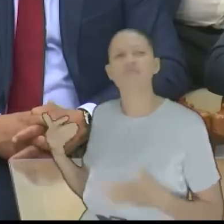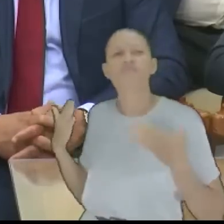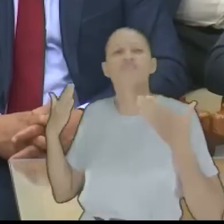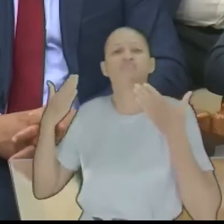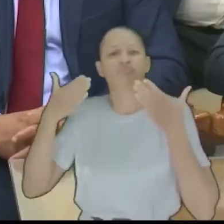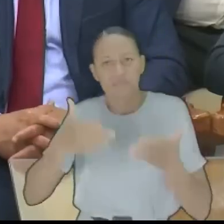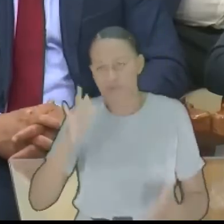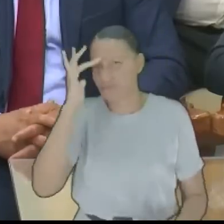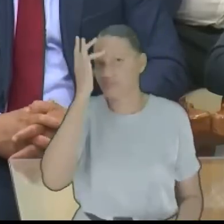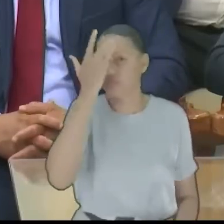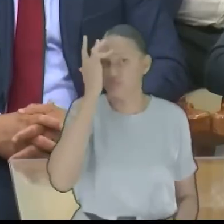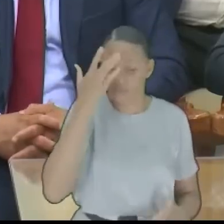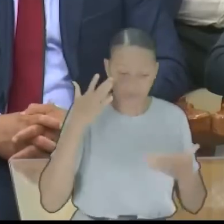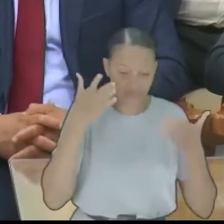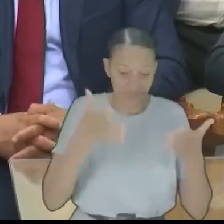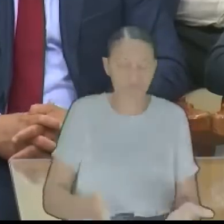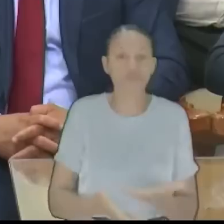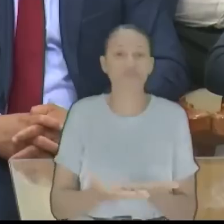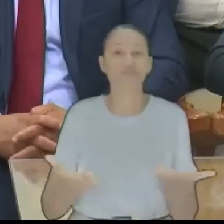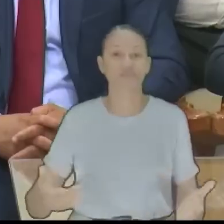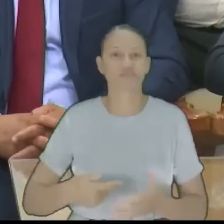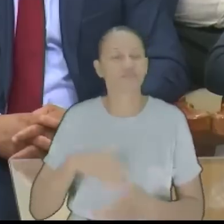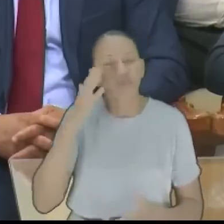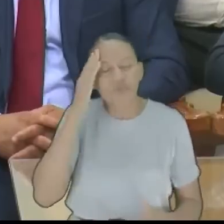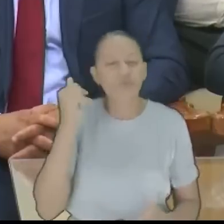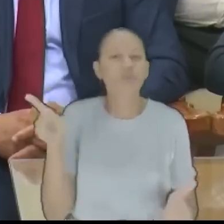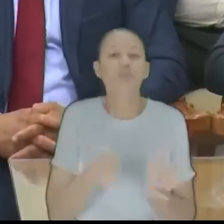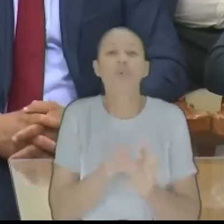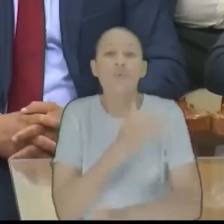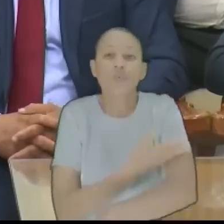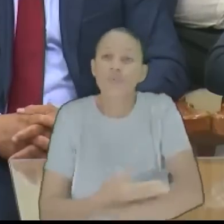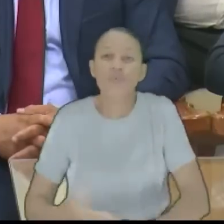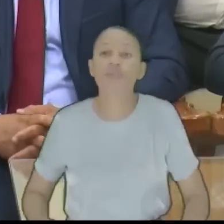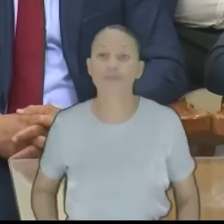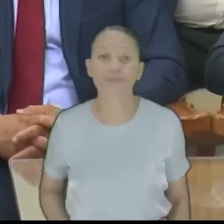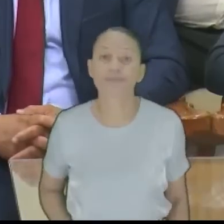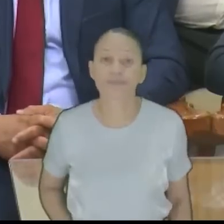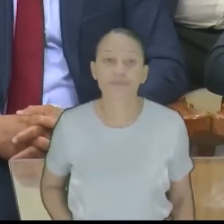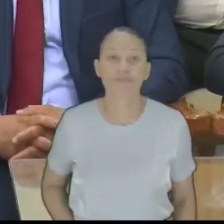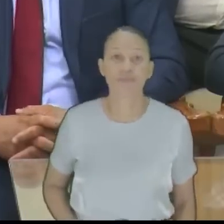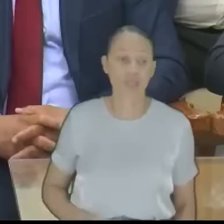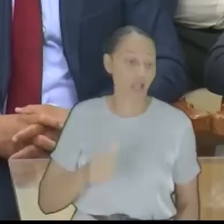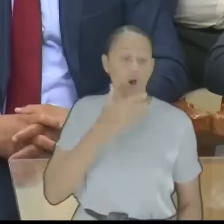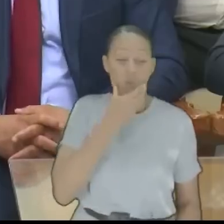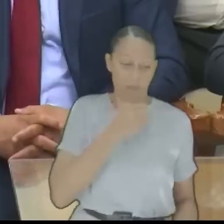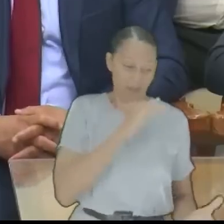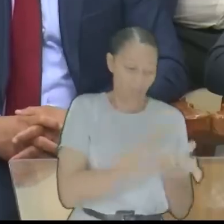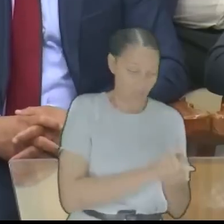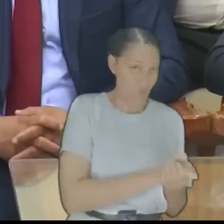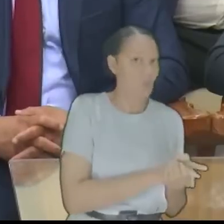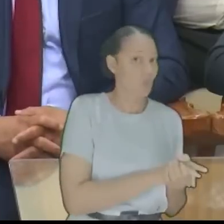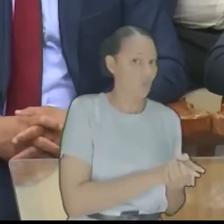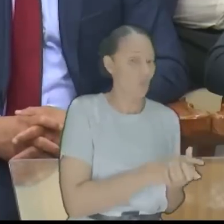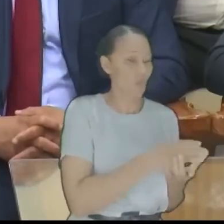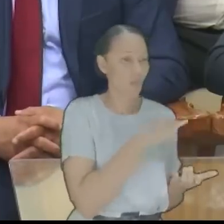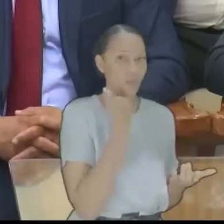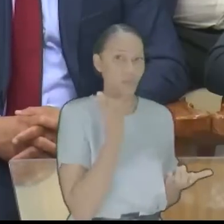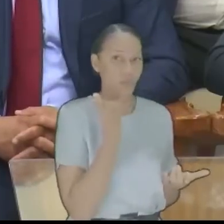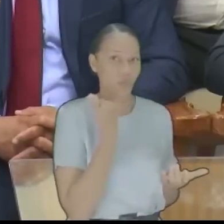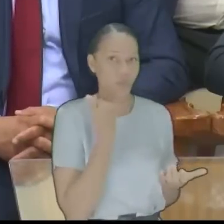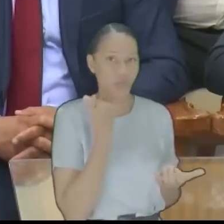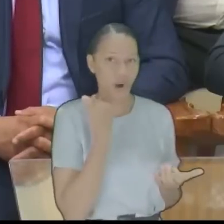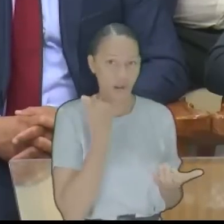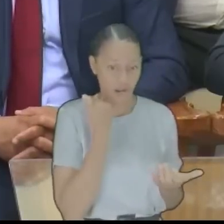a Índia. Quando chegou lá, irmão, sabe qual era o costume? Quando o marido morria, eles faziam uma